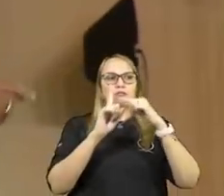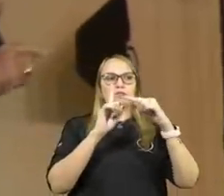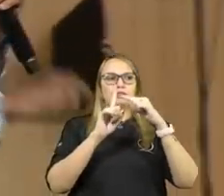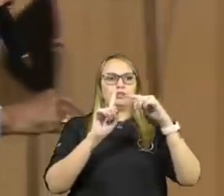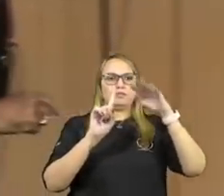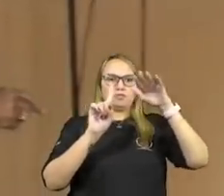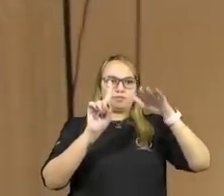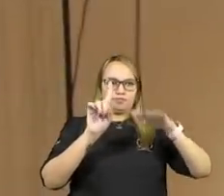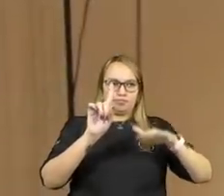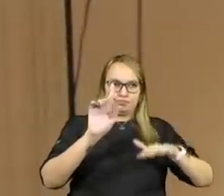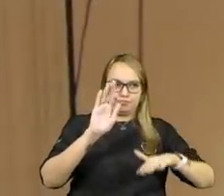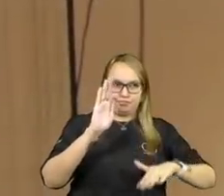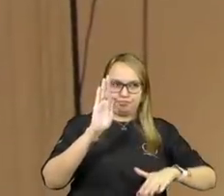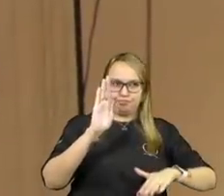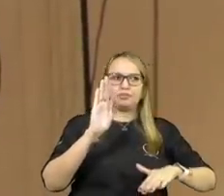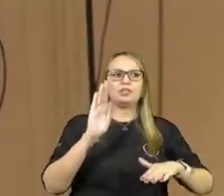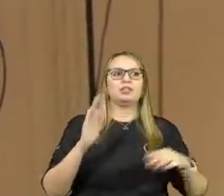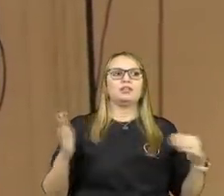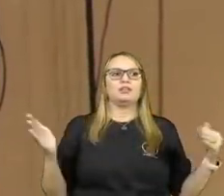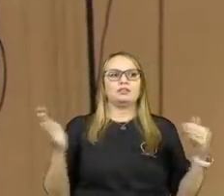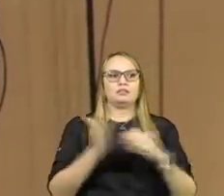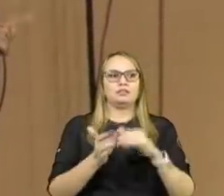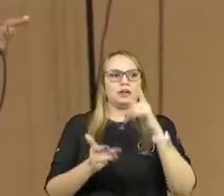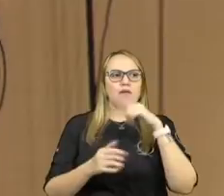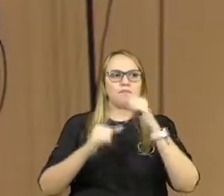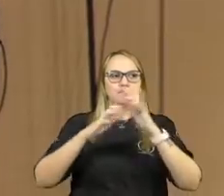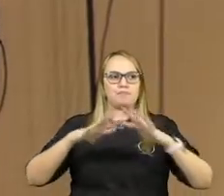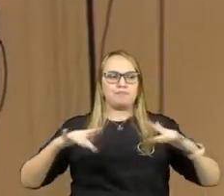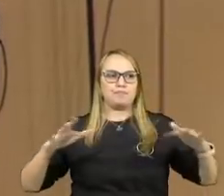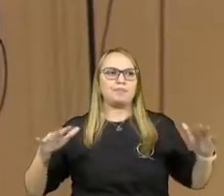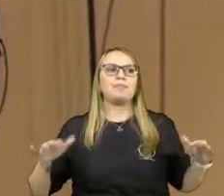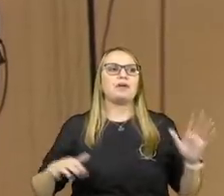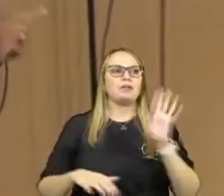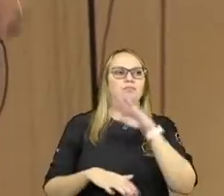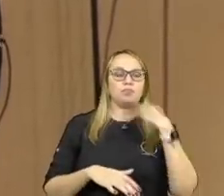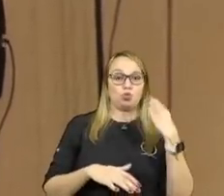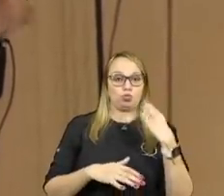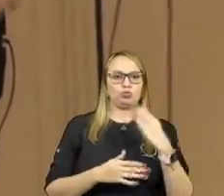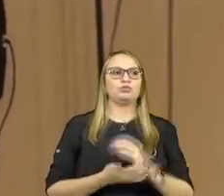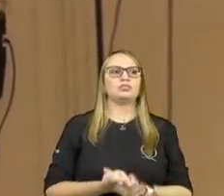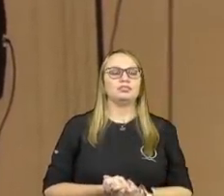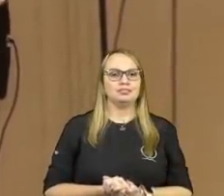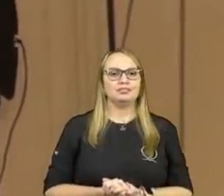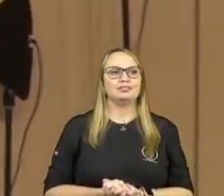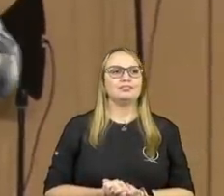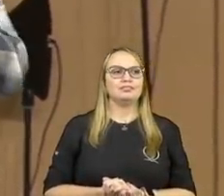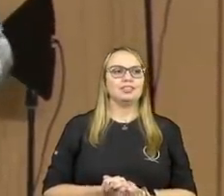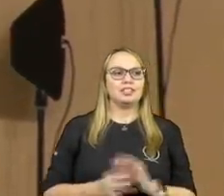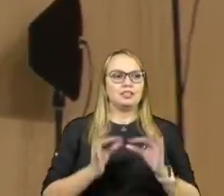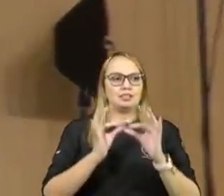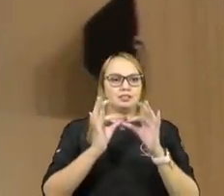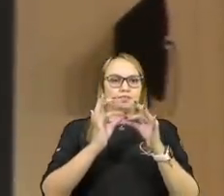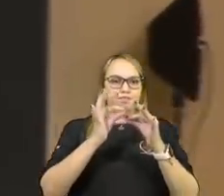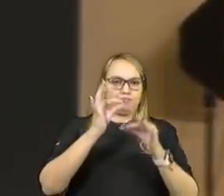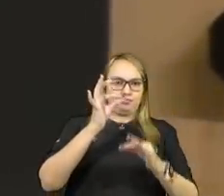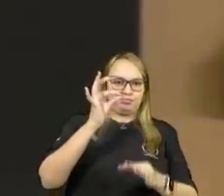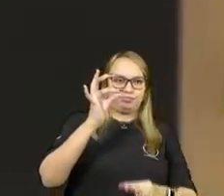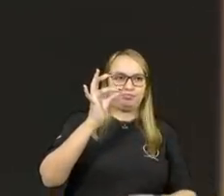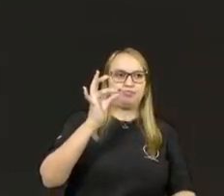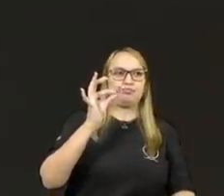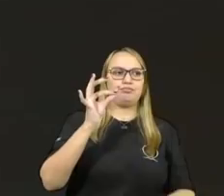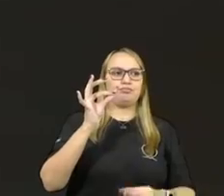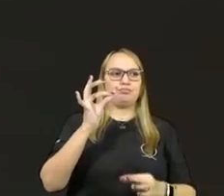até o Mar Morto, que está a 440 metros abaixo do nível do mar. Significa